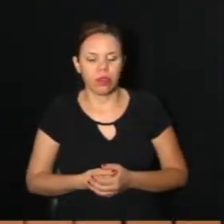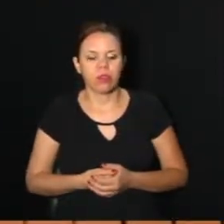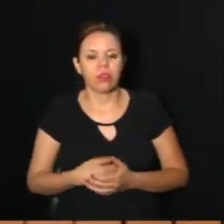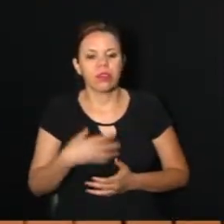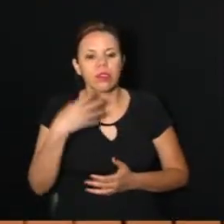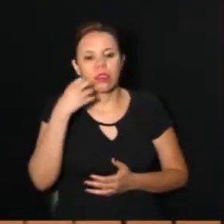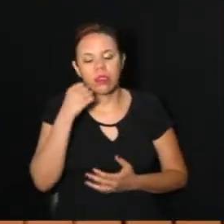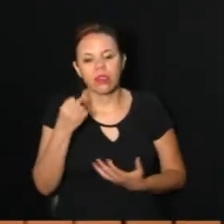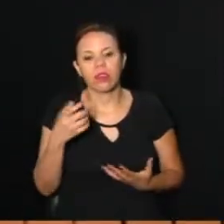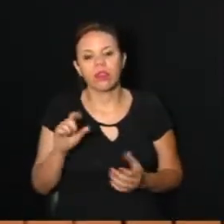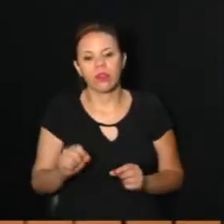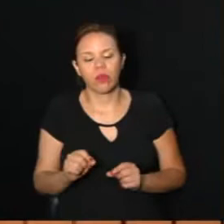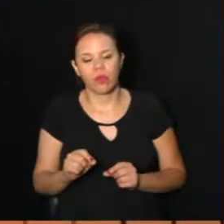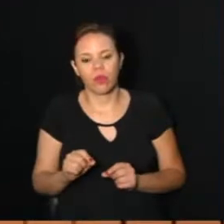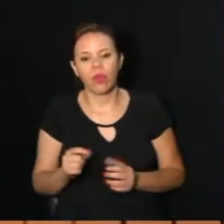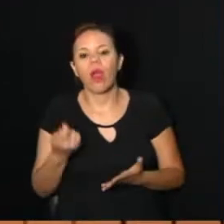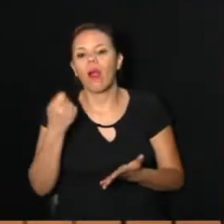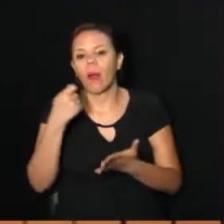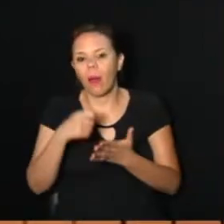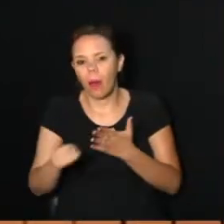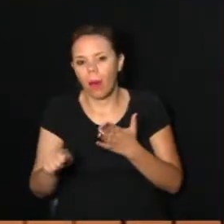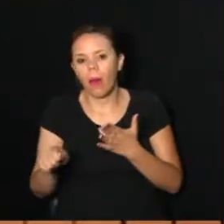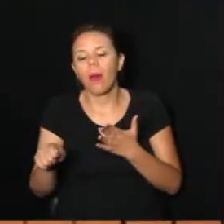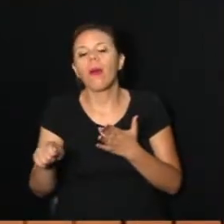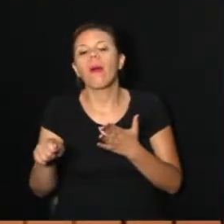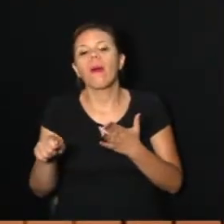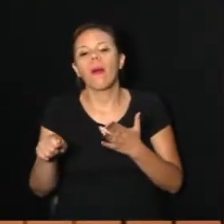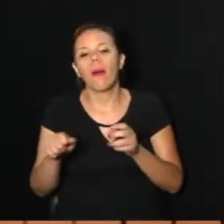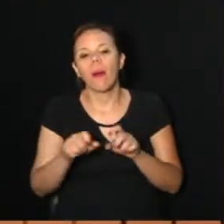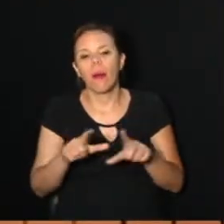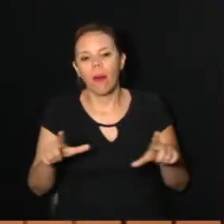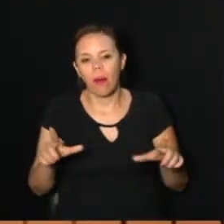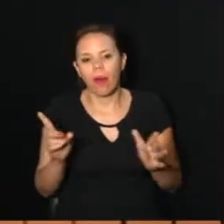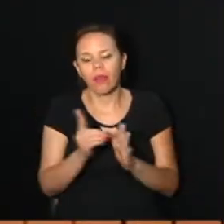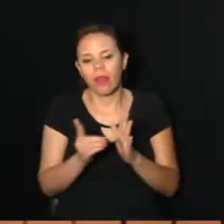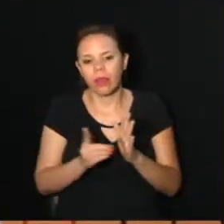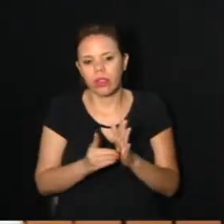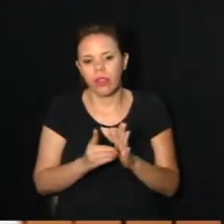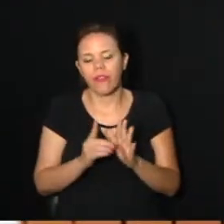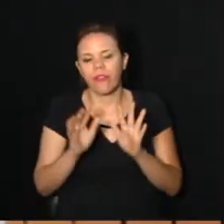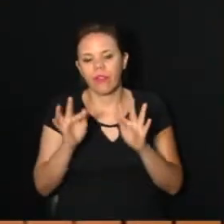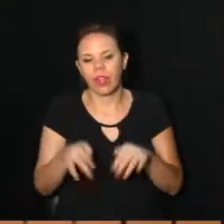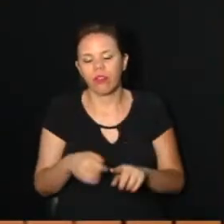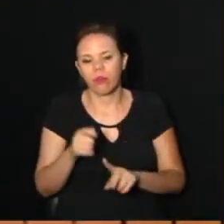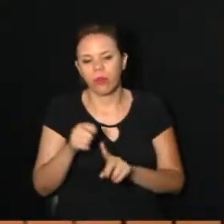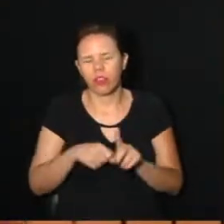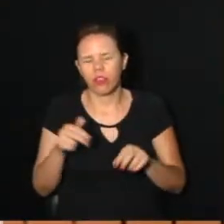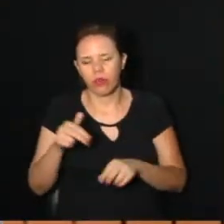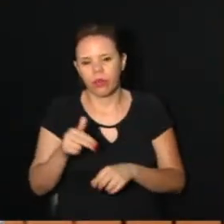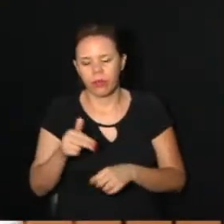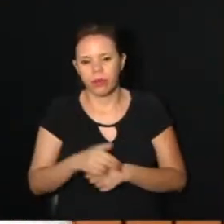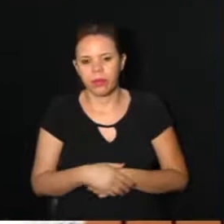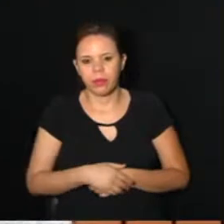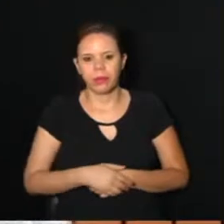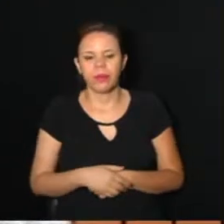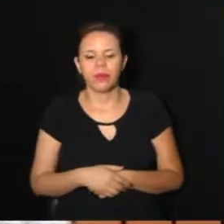adotar o alvará plastificado por decreto até o final do mês de novembro. Tá?